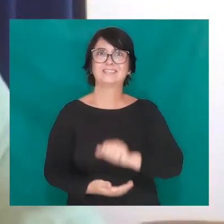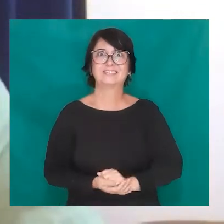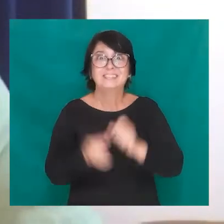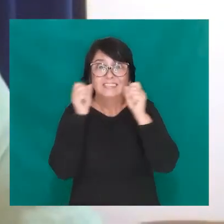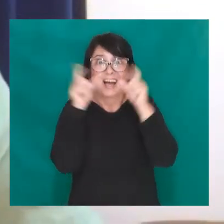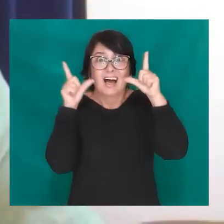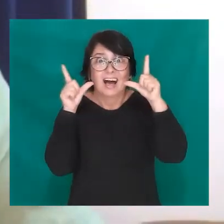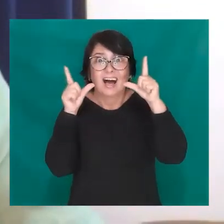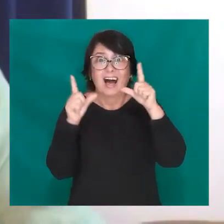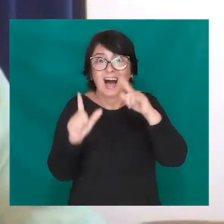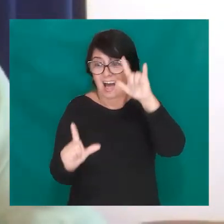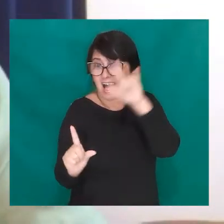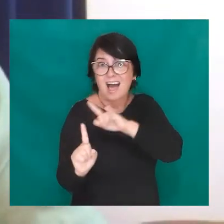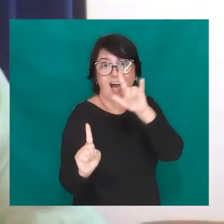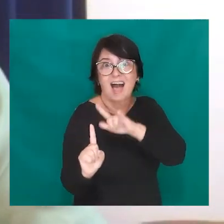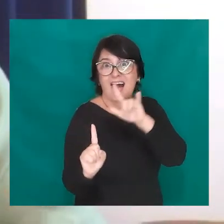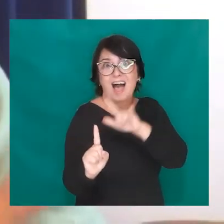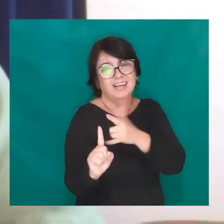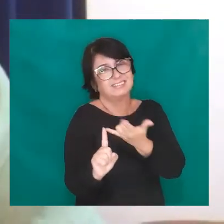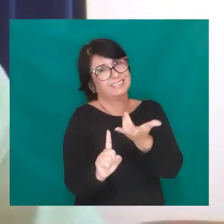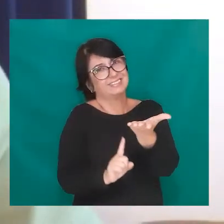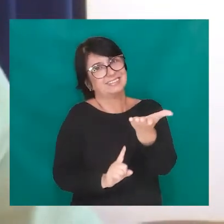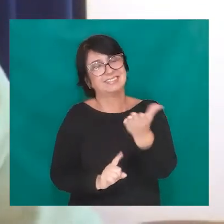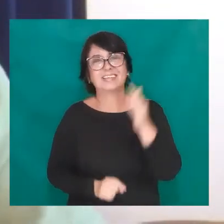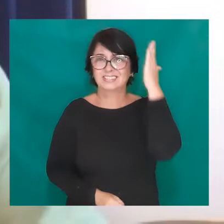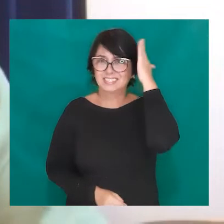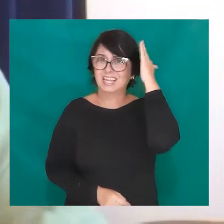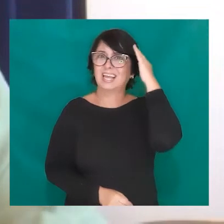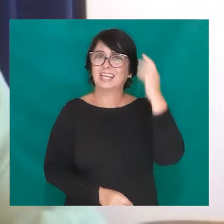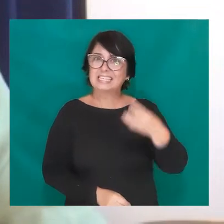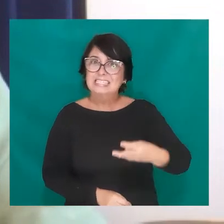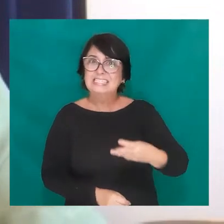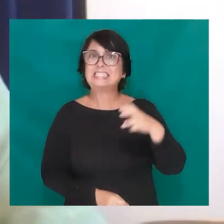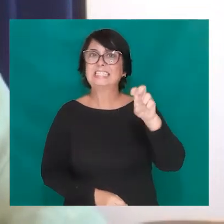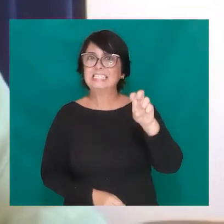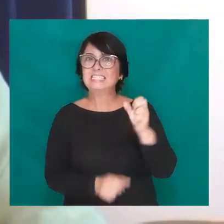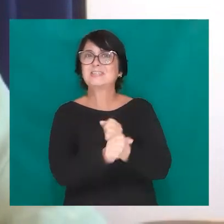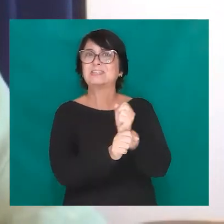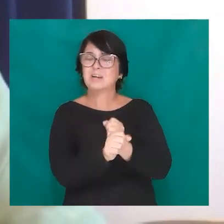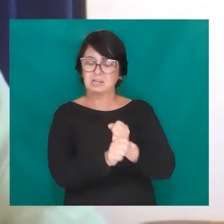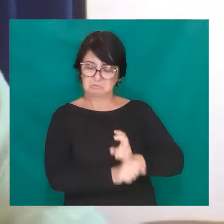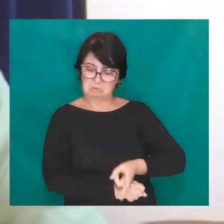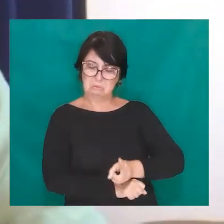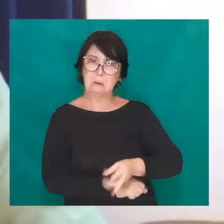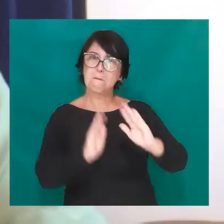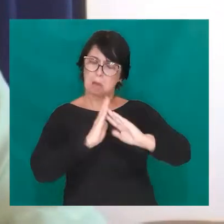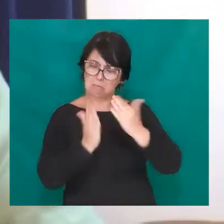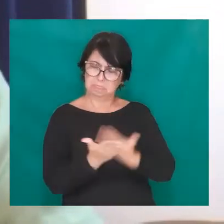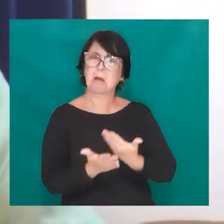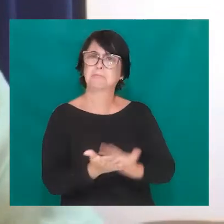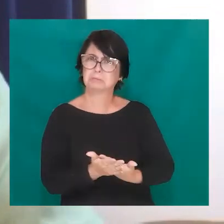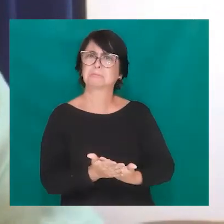de admiração, realmente, pela história. E ainda mais sabendo, né, que há 35 anos você mantém uma escola, né? É um